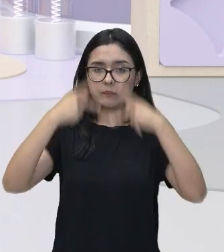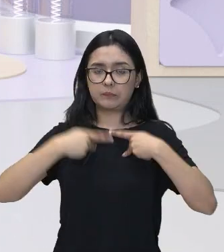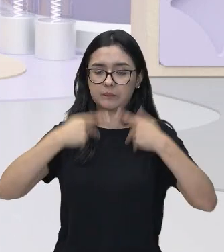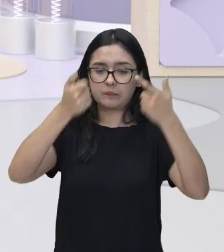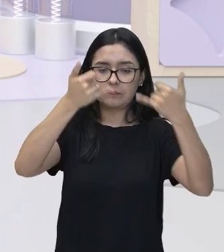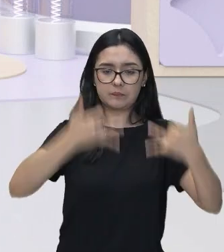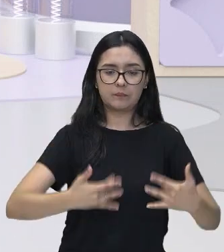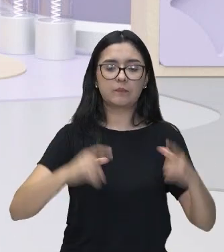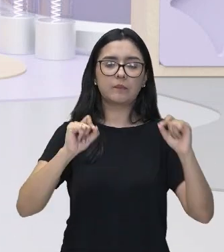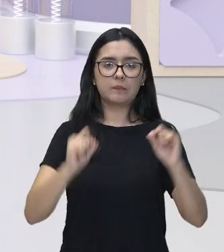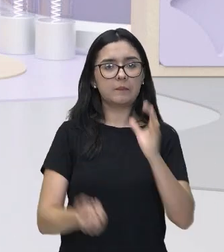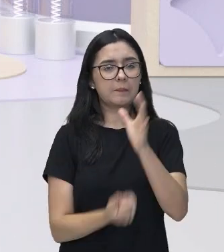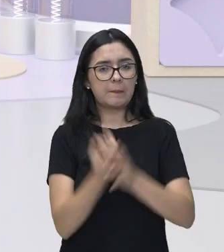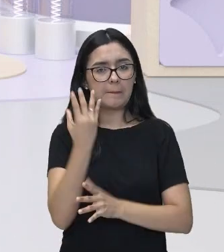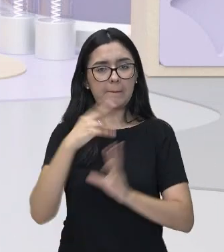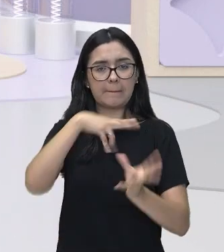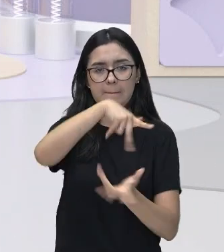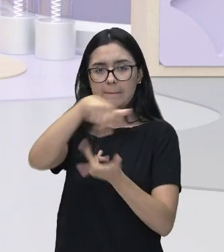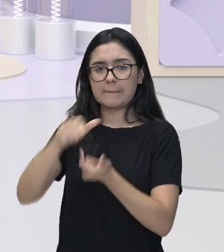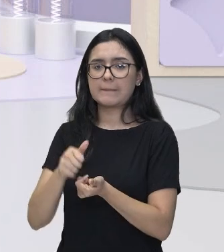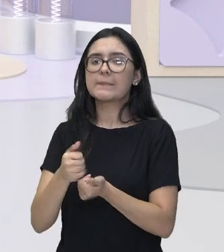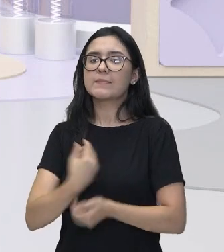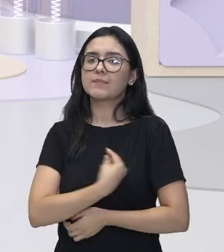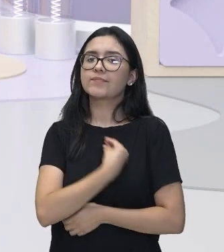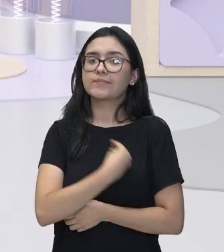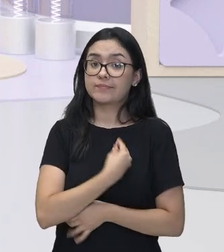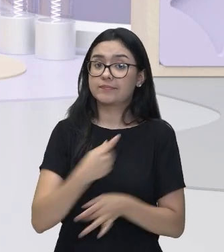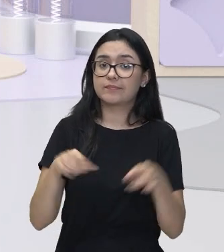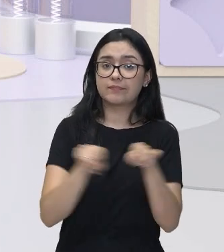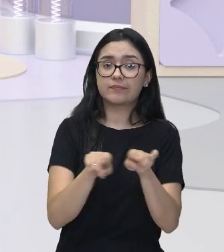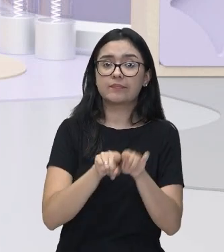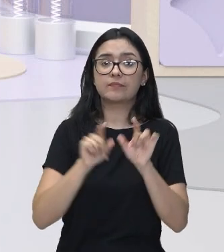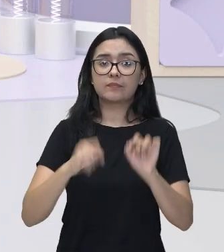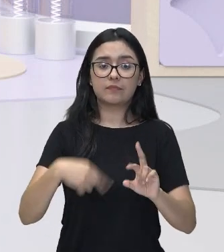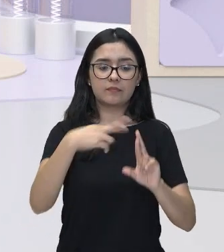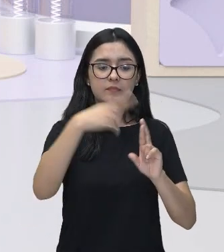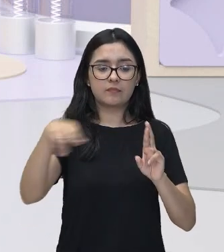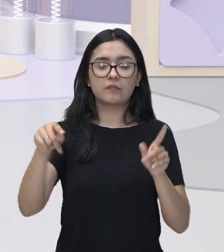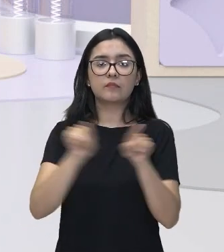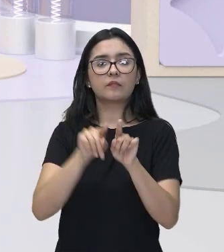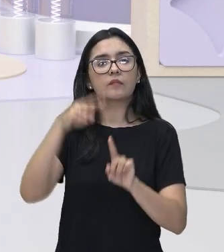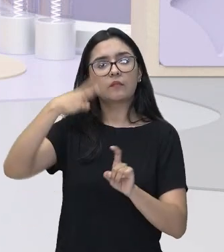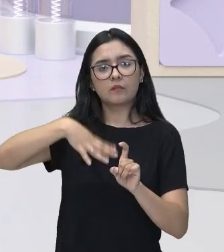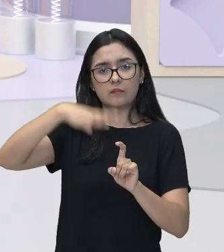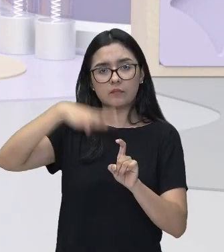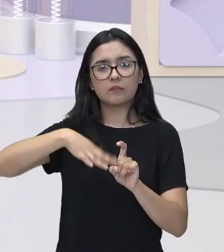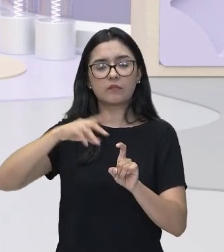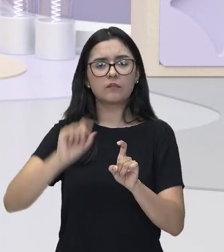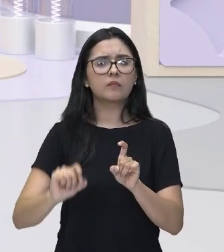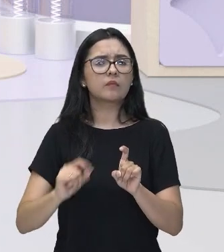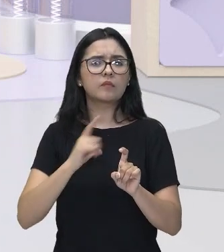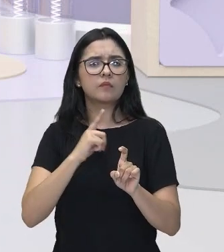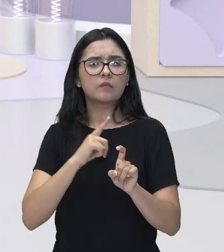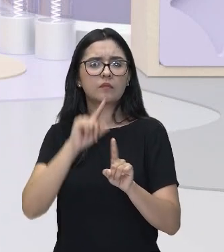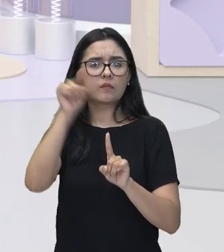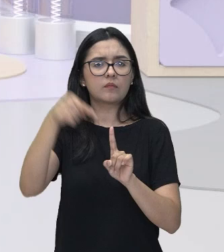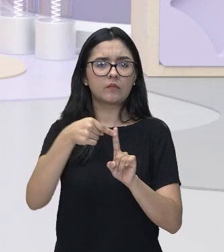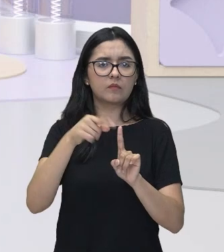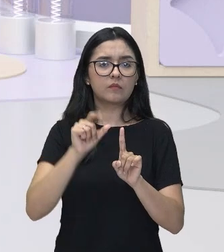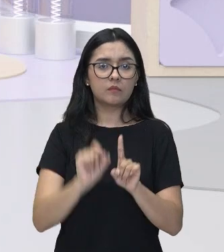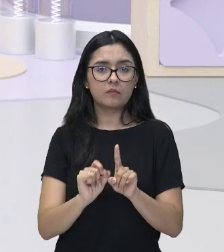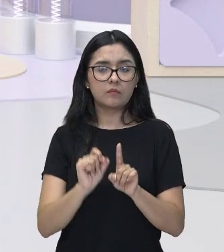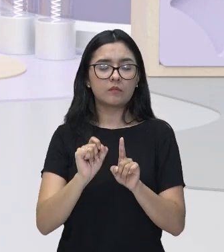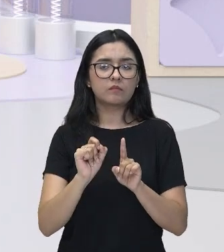da criação, da origem da vida, também as religiões e seus mitos vão procurar guiar a vida